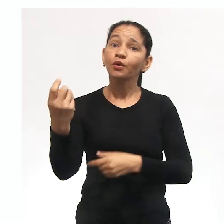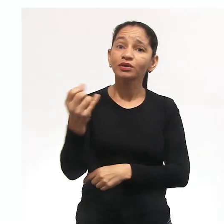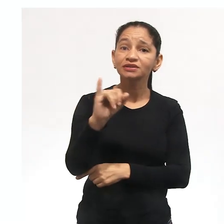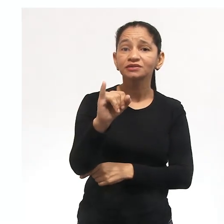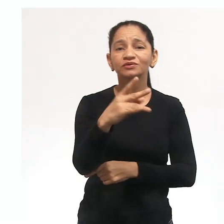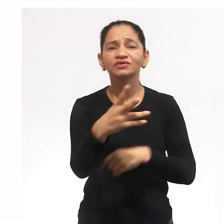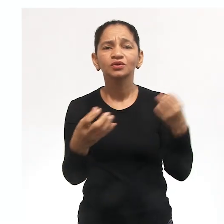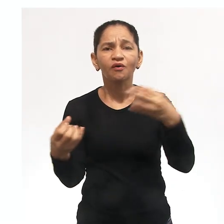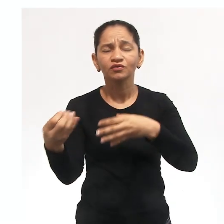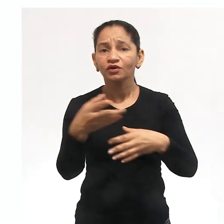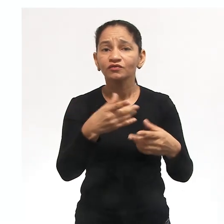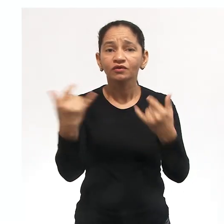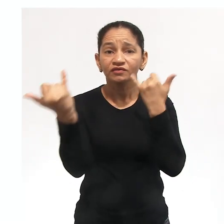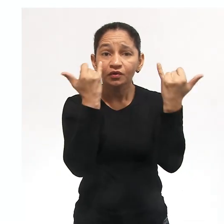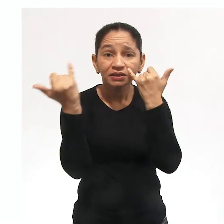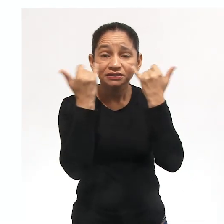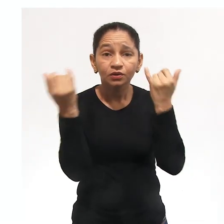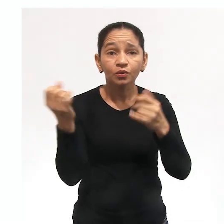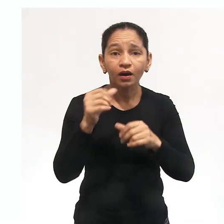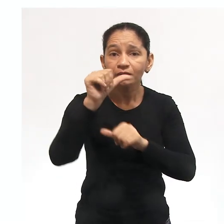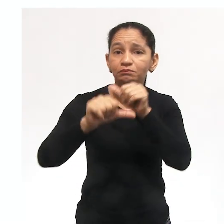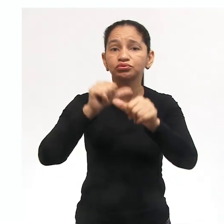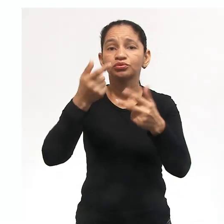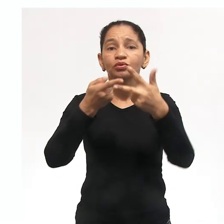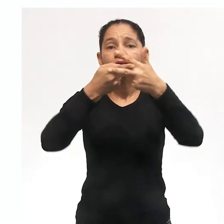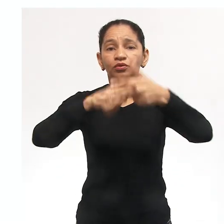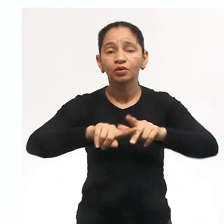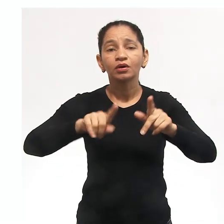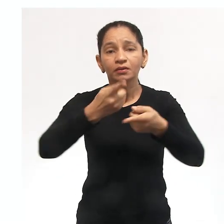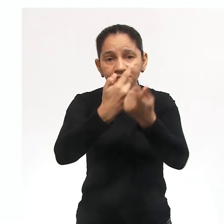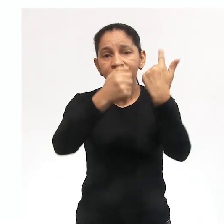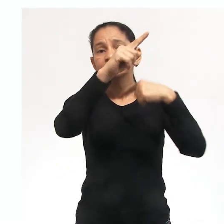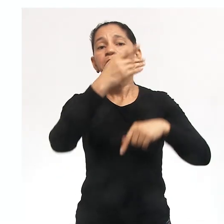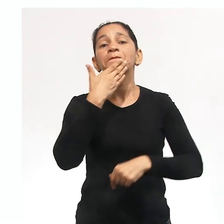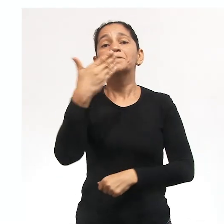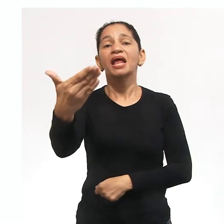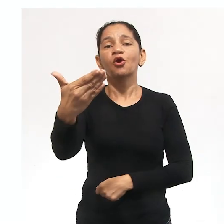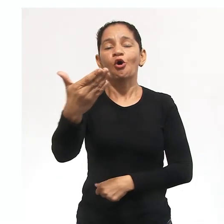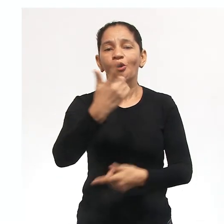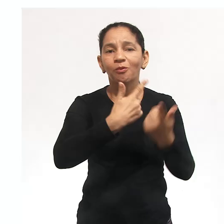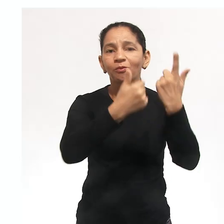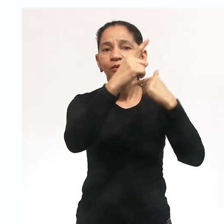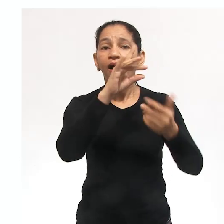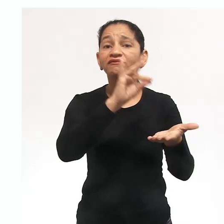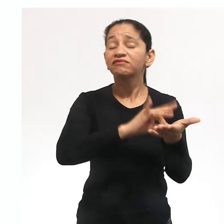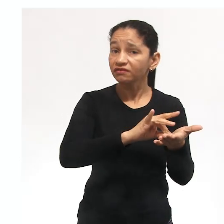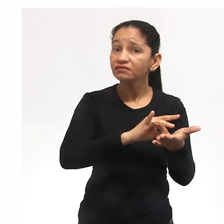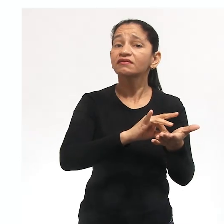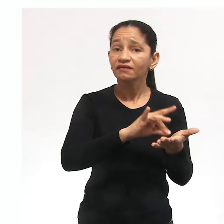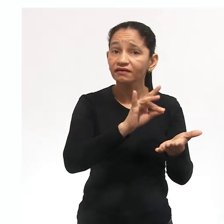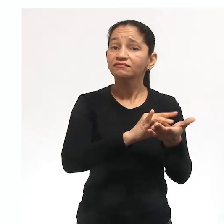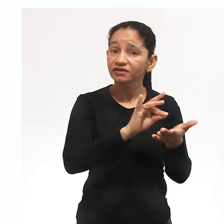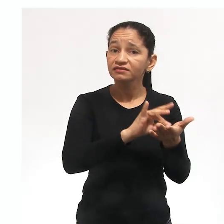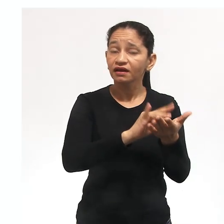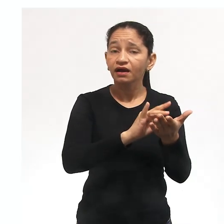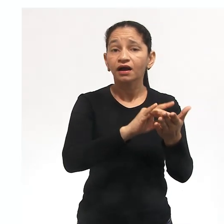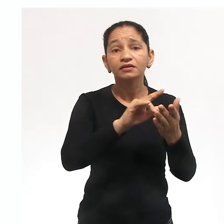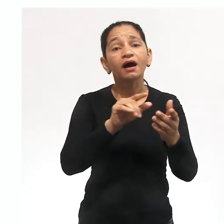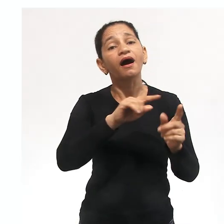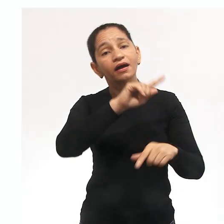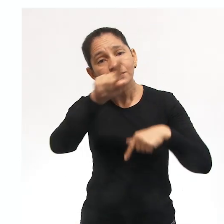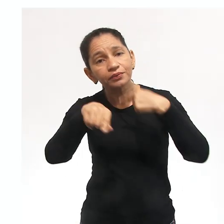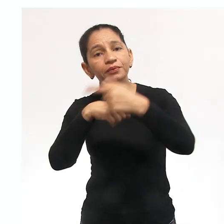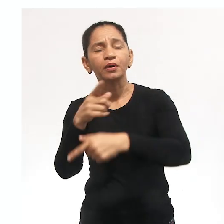novas descobertas podem alterar e refinar o que antes era considerado como verdade. Então, isso